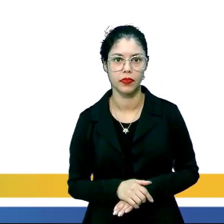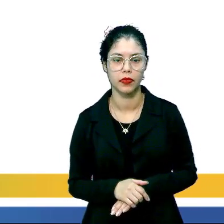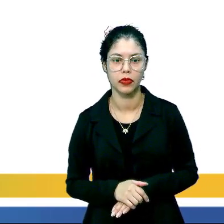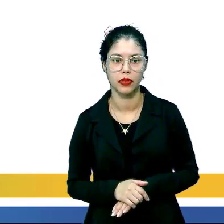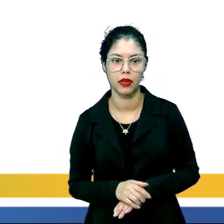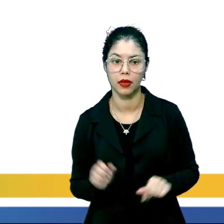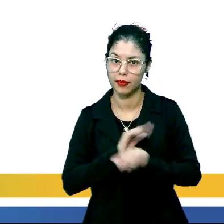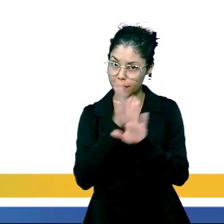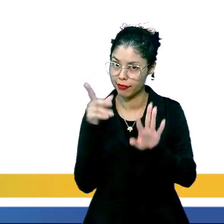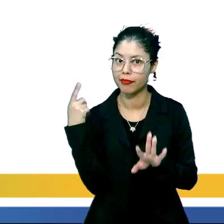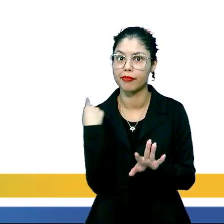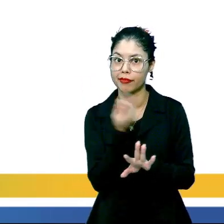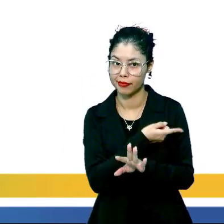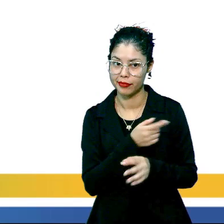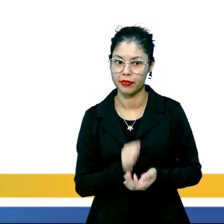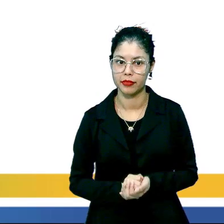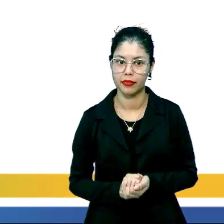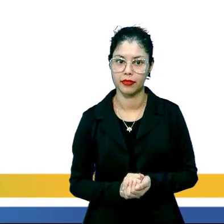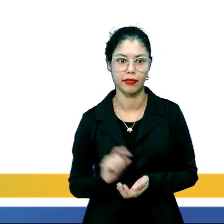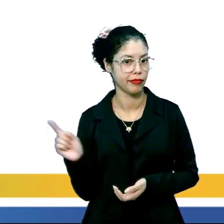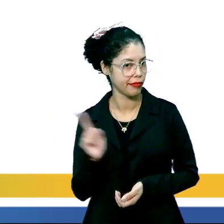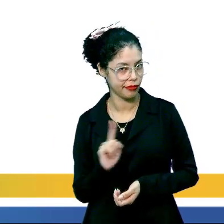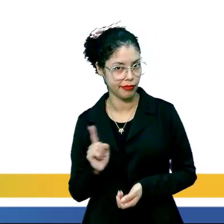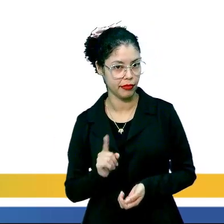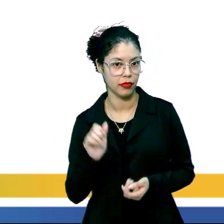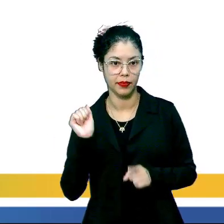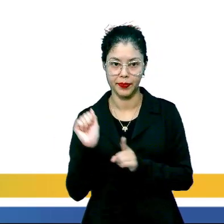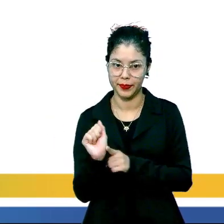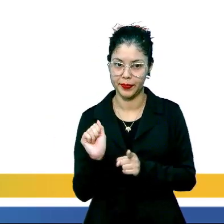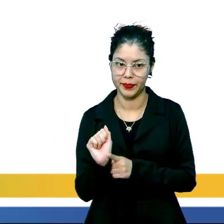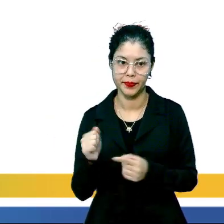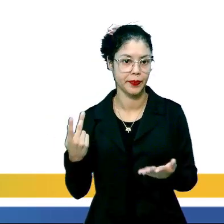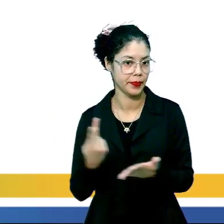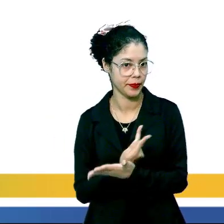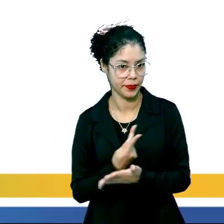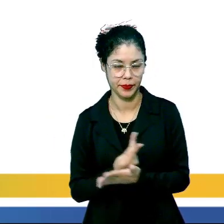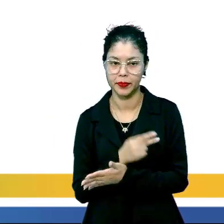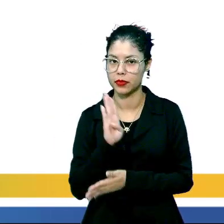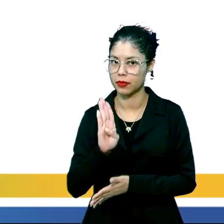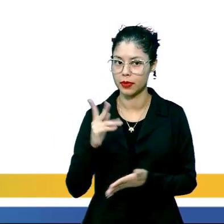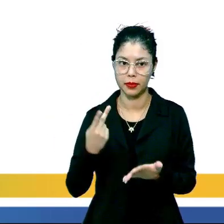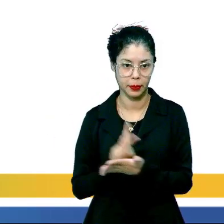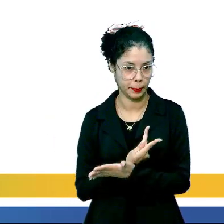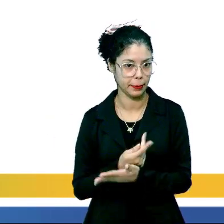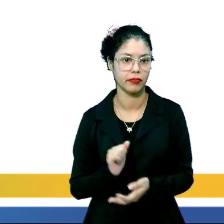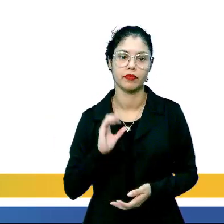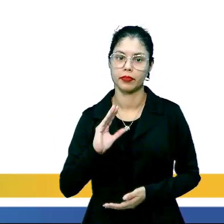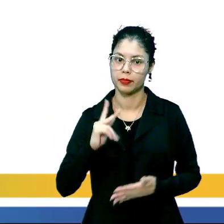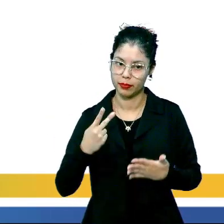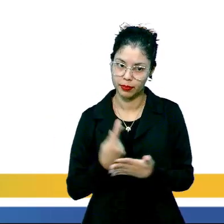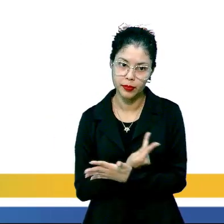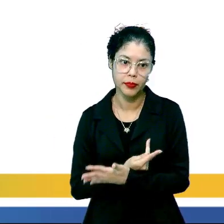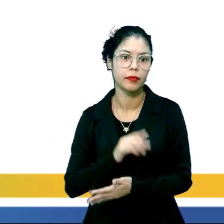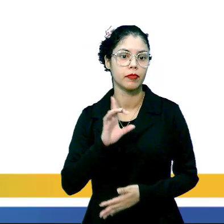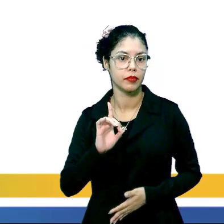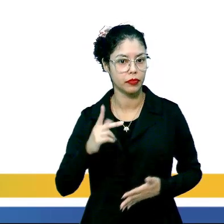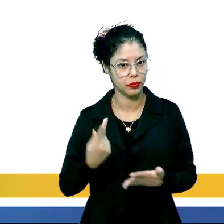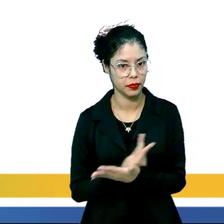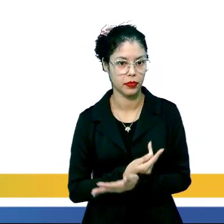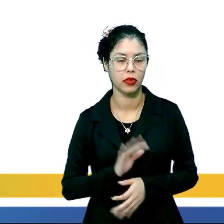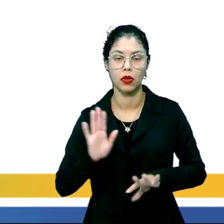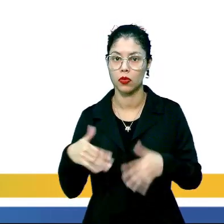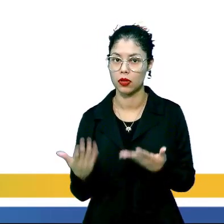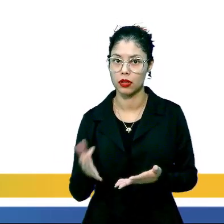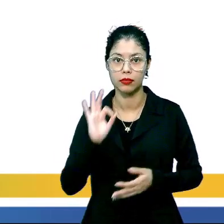bem óbvio aqui para nós. Não seria um dínamo, né? Não seria um freio de automóvel, um motor de combustão, uma usina hidroelétrica.